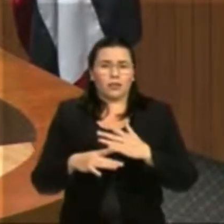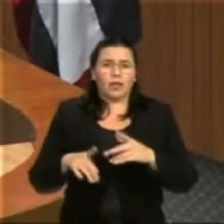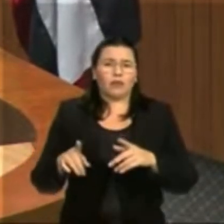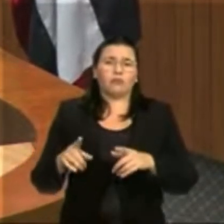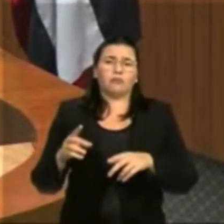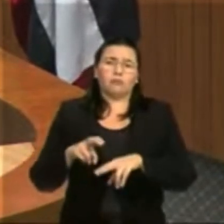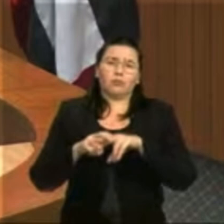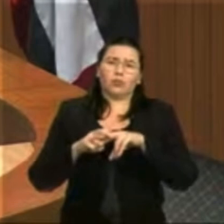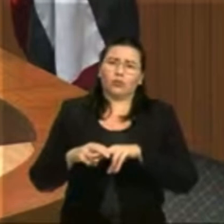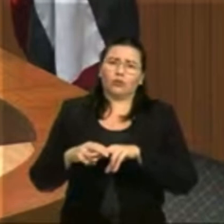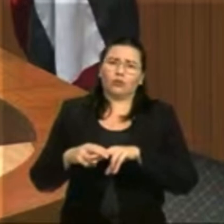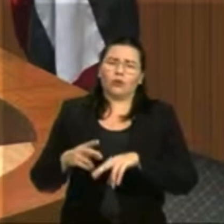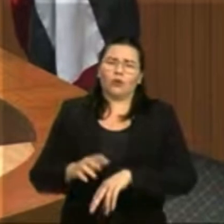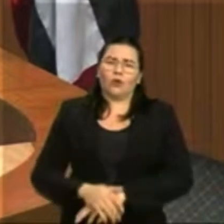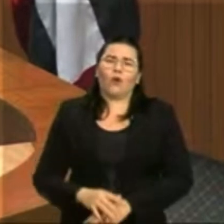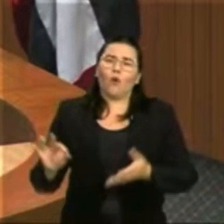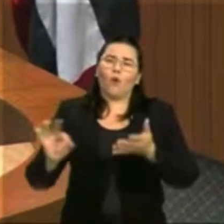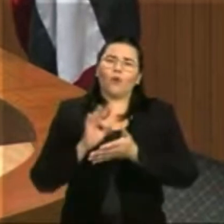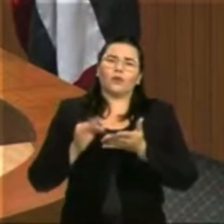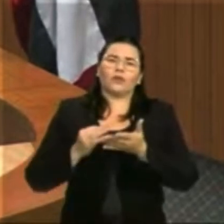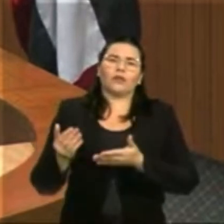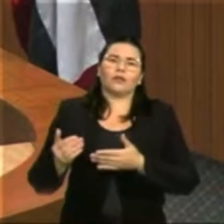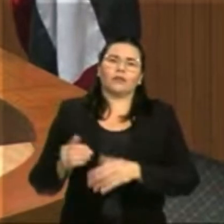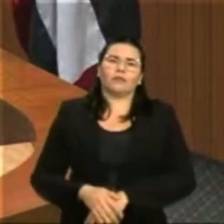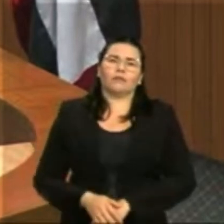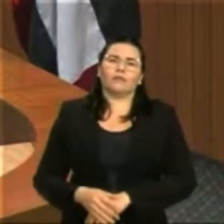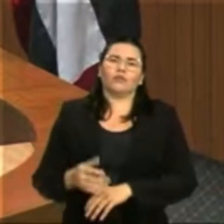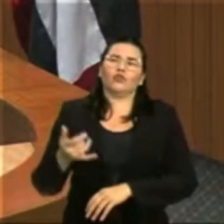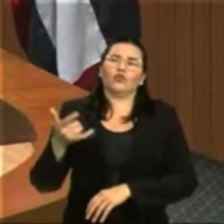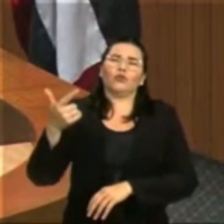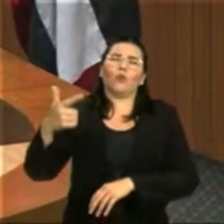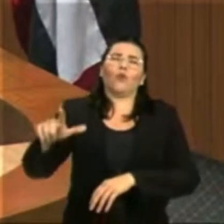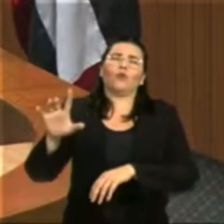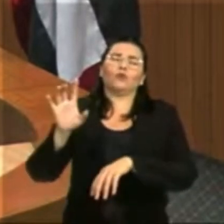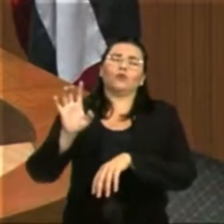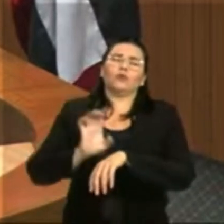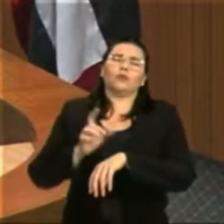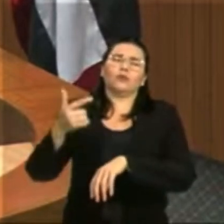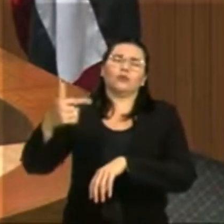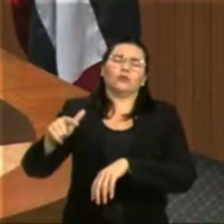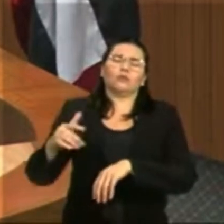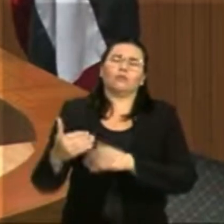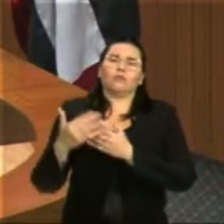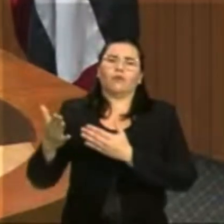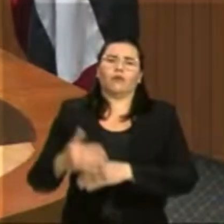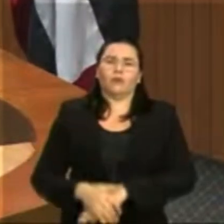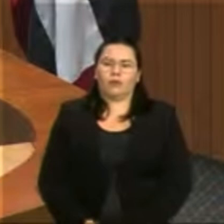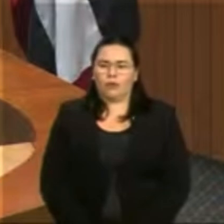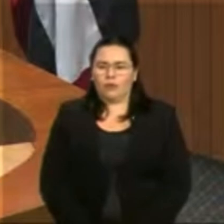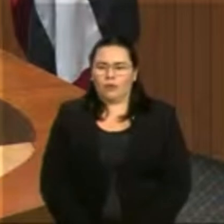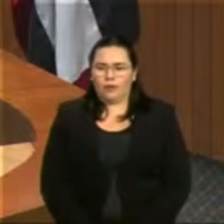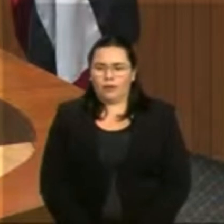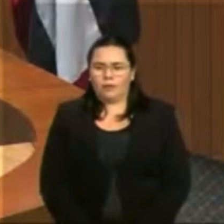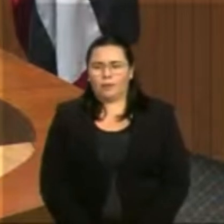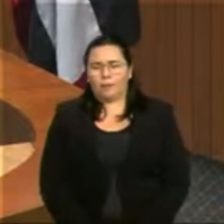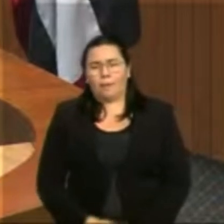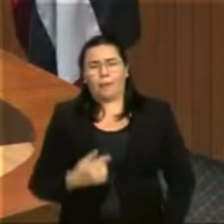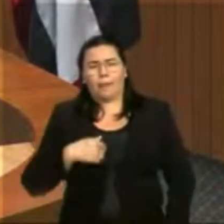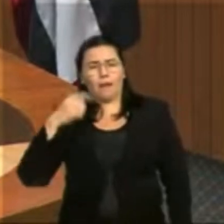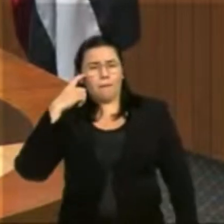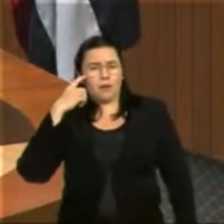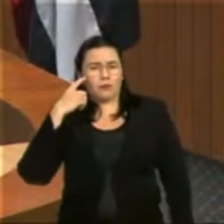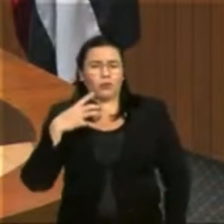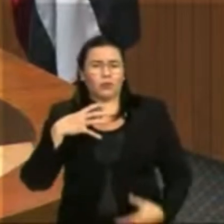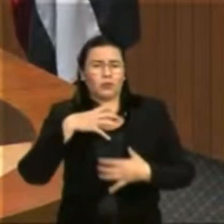despeito com a popularidade, o sentimento parece que foi de inveja. Espero que não seja, quero nem acreditar